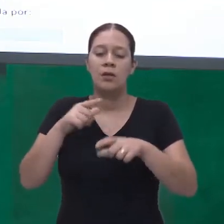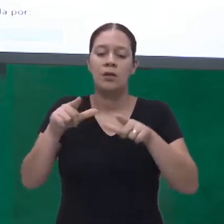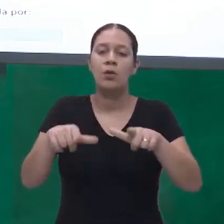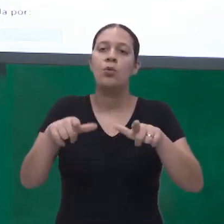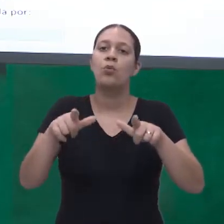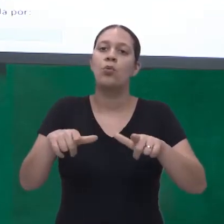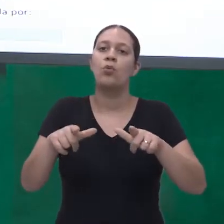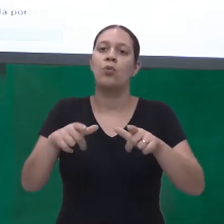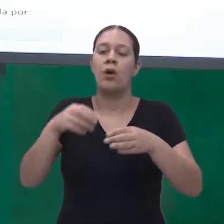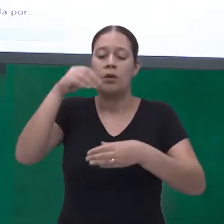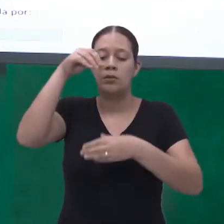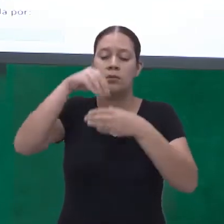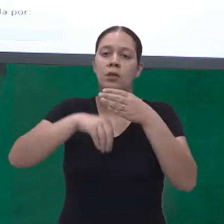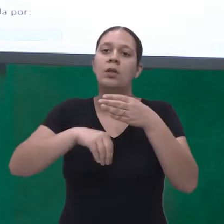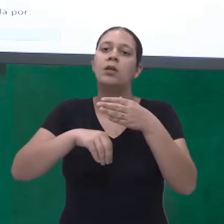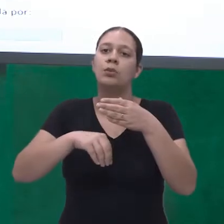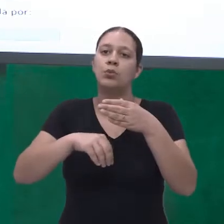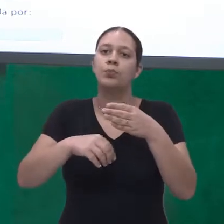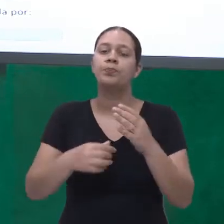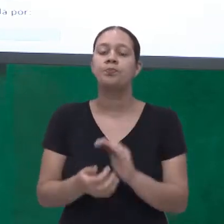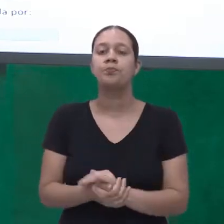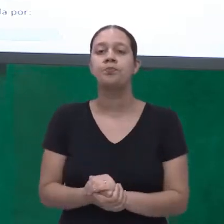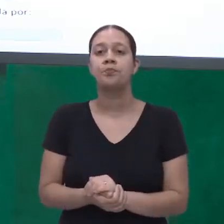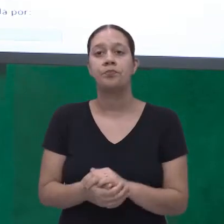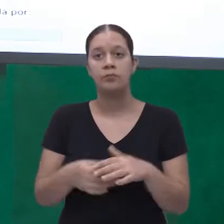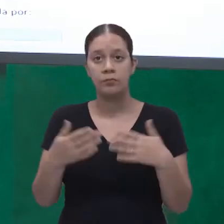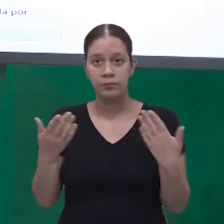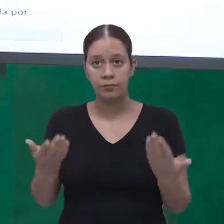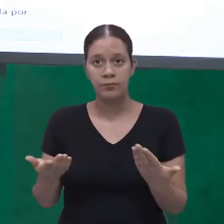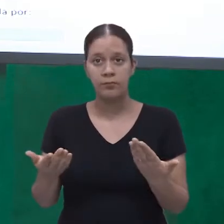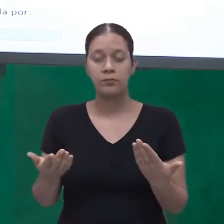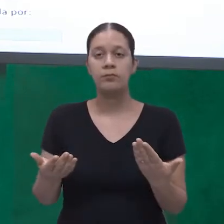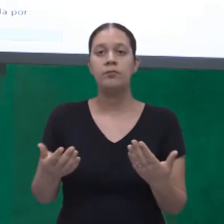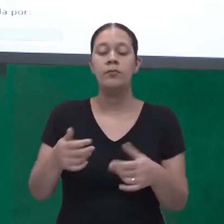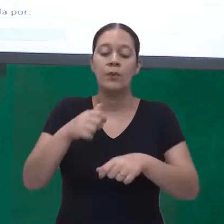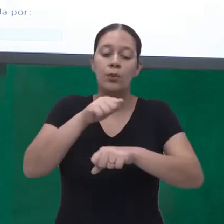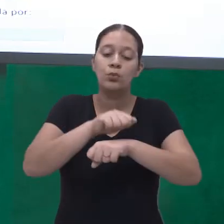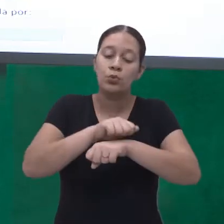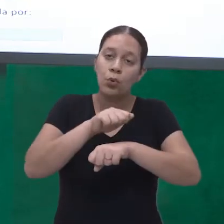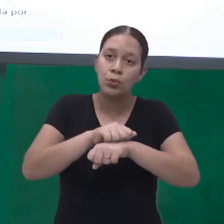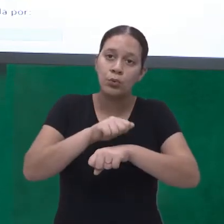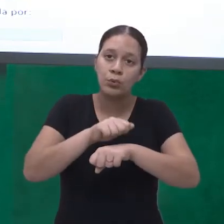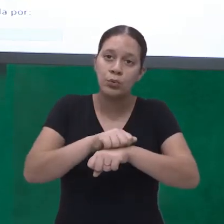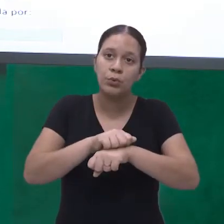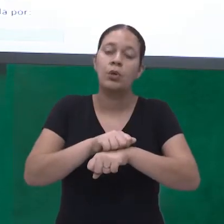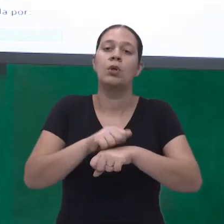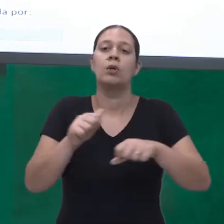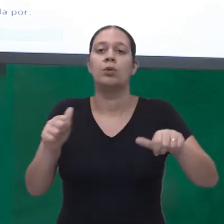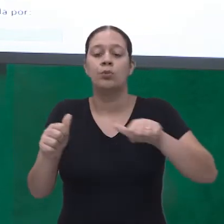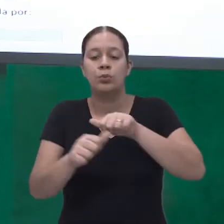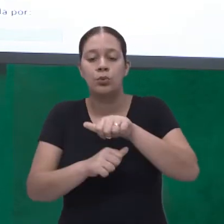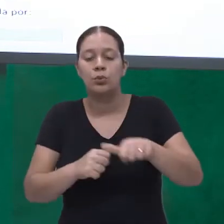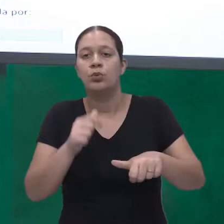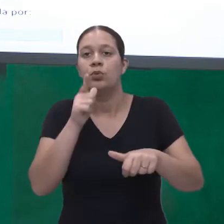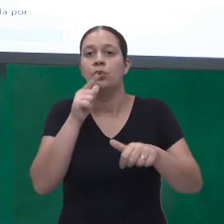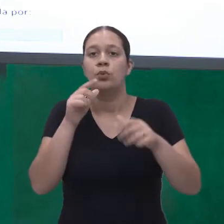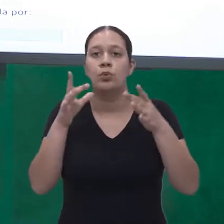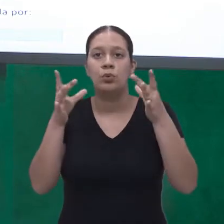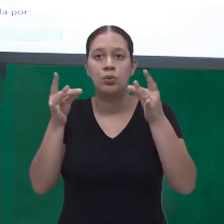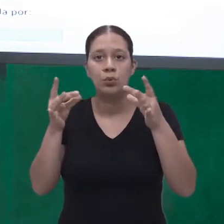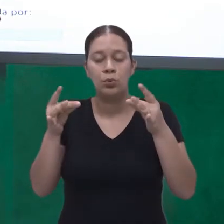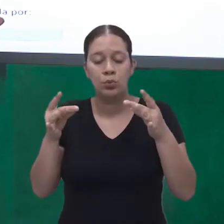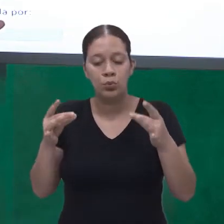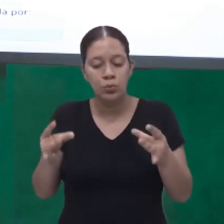do recipiente que o contém. Então, passar do estado sólido para o estado líquido e do líquido